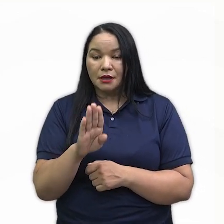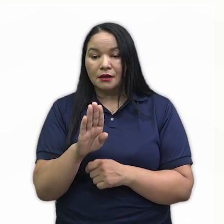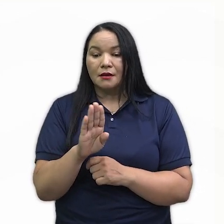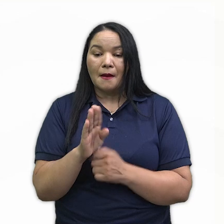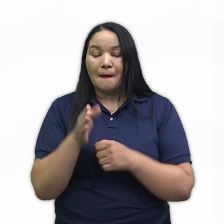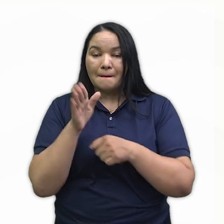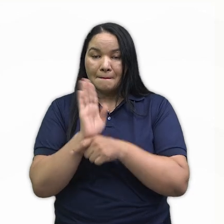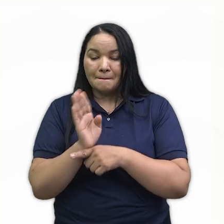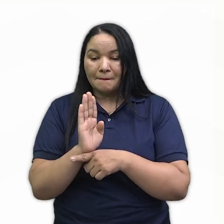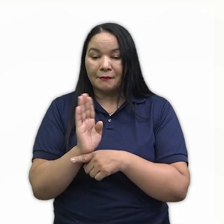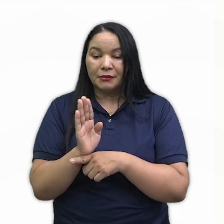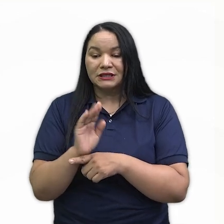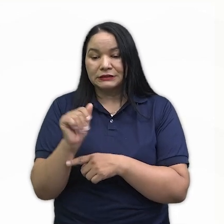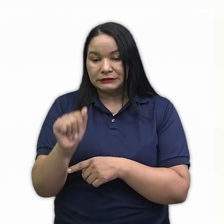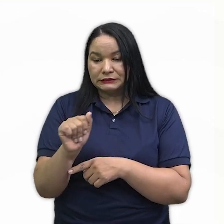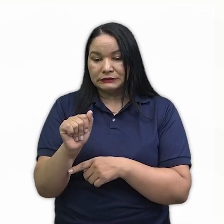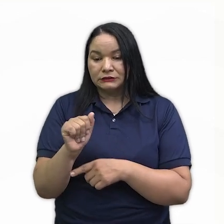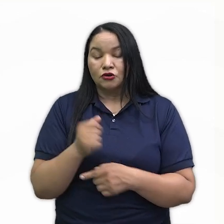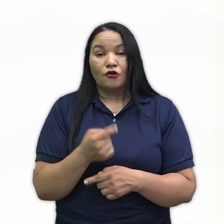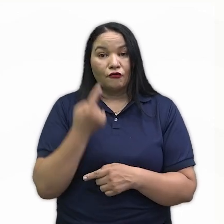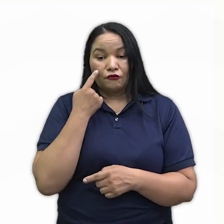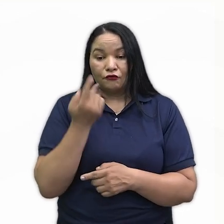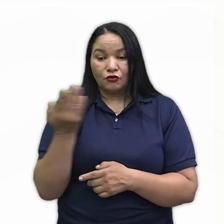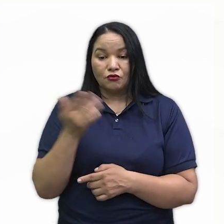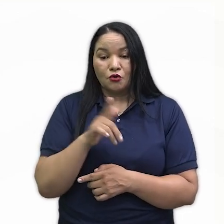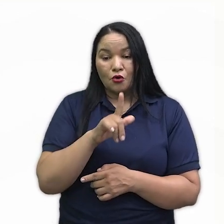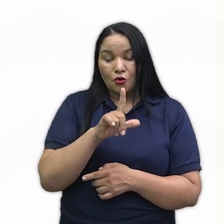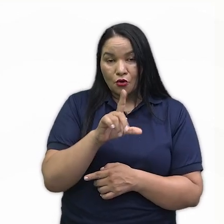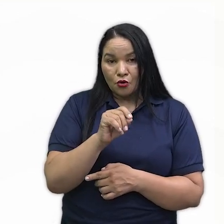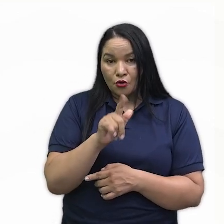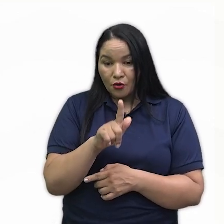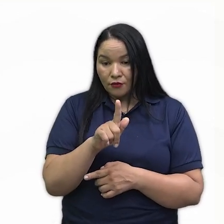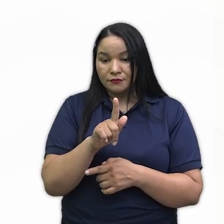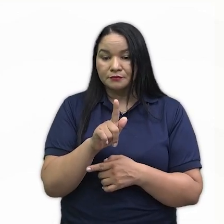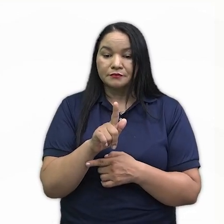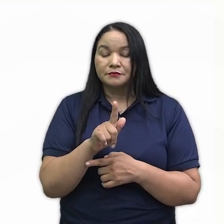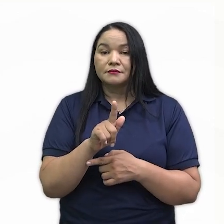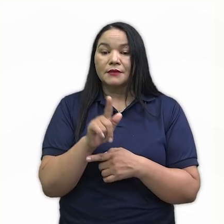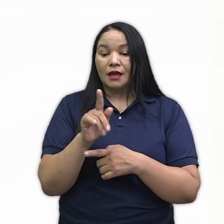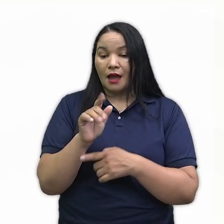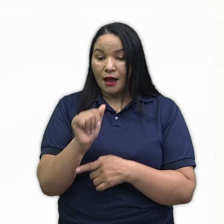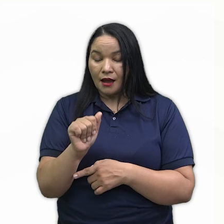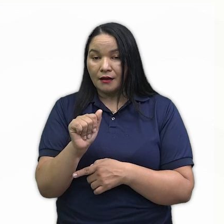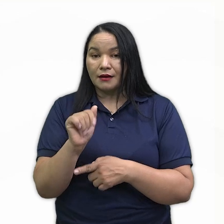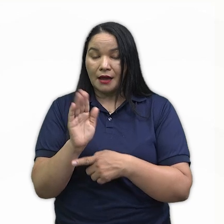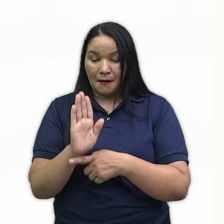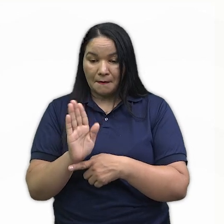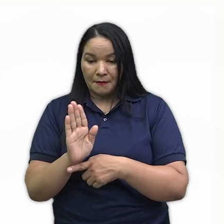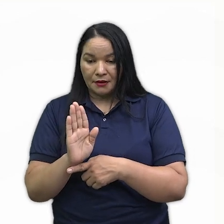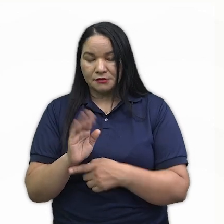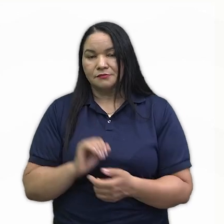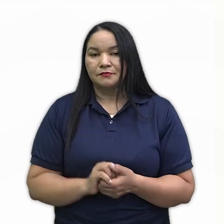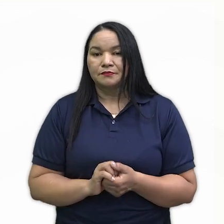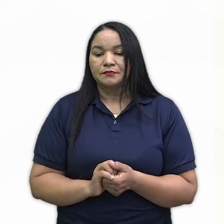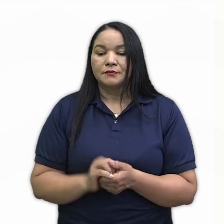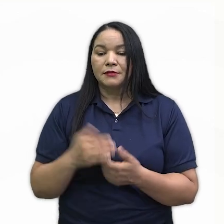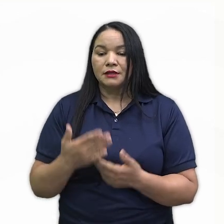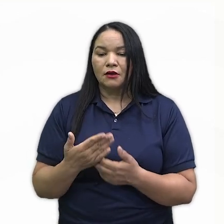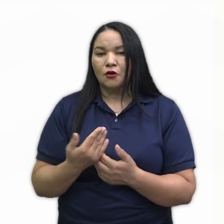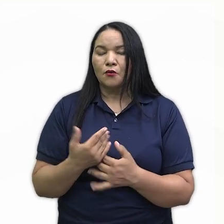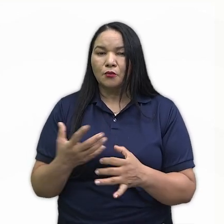O B, como você vê aí, é o logaritmando, o A é a base. O resultado dessa